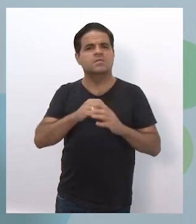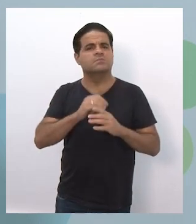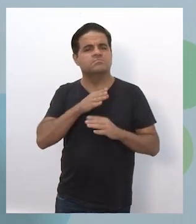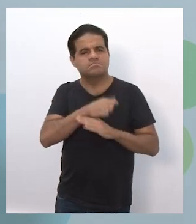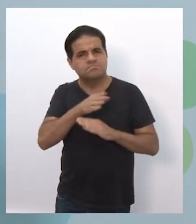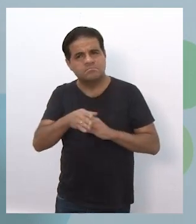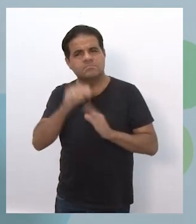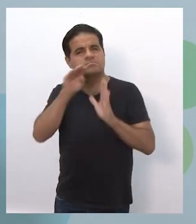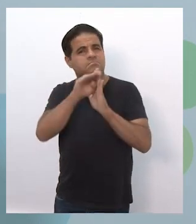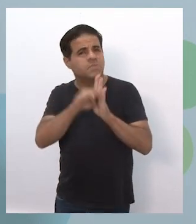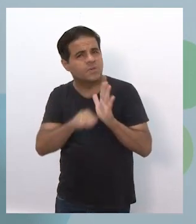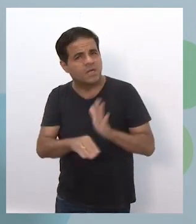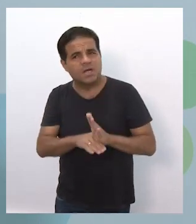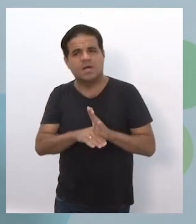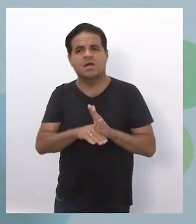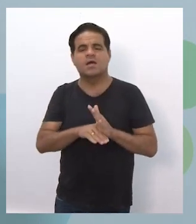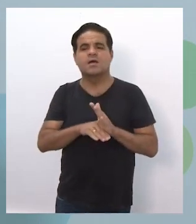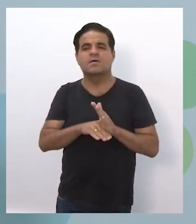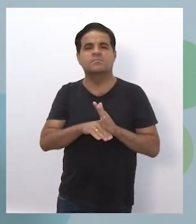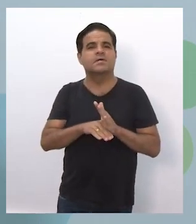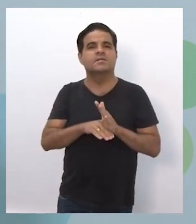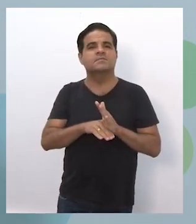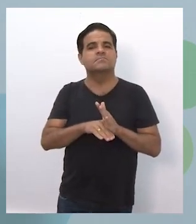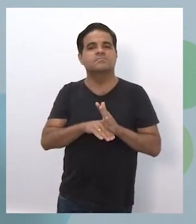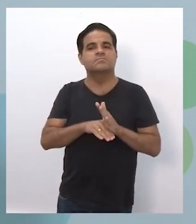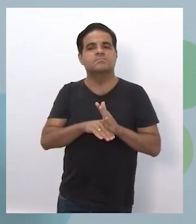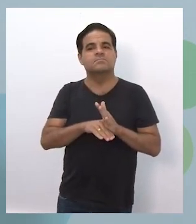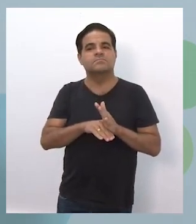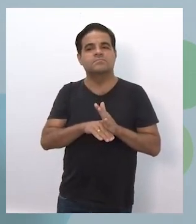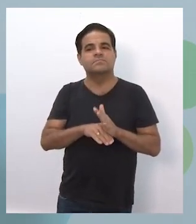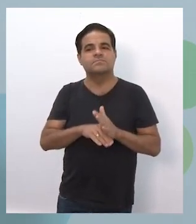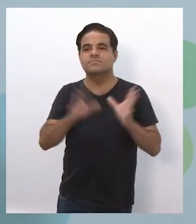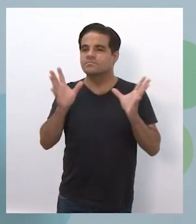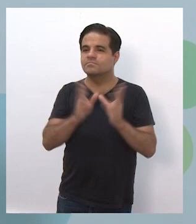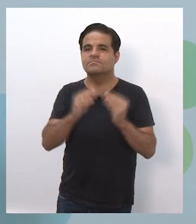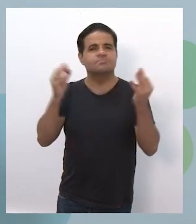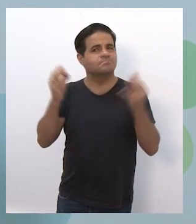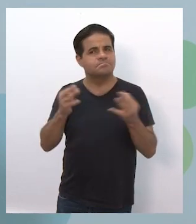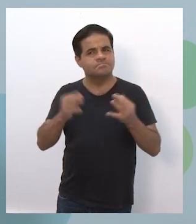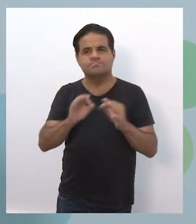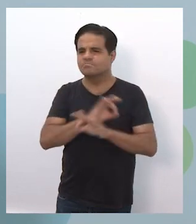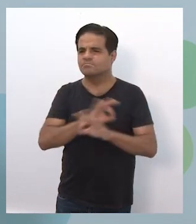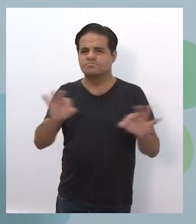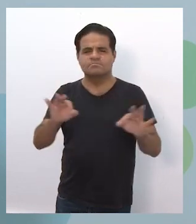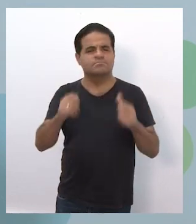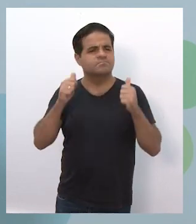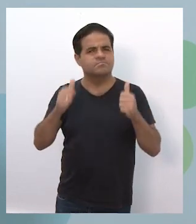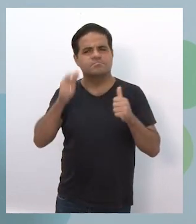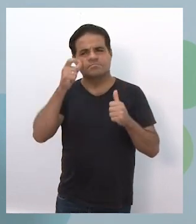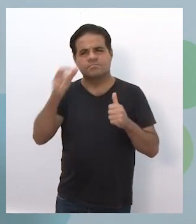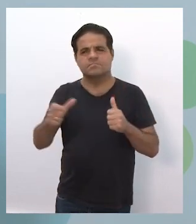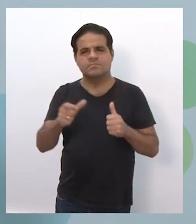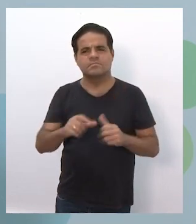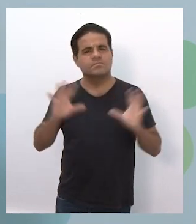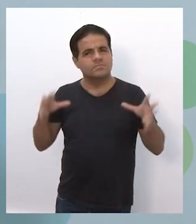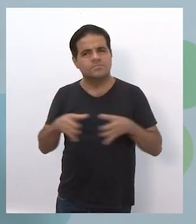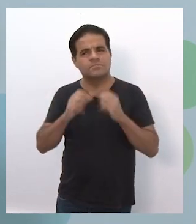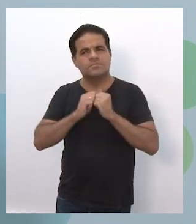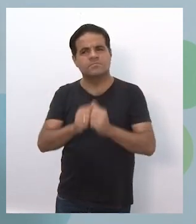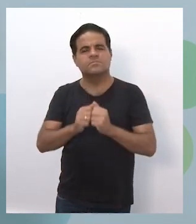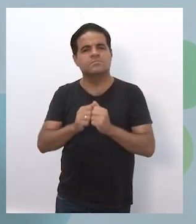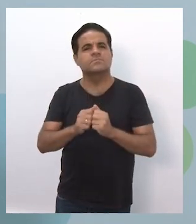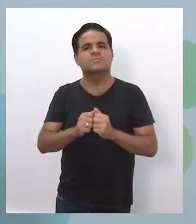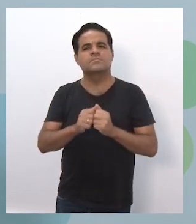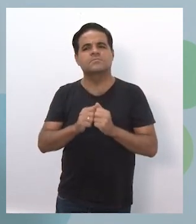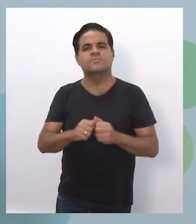os programas, né? E é isso, ficou perfeito, Rodrigo. Acho que ficou bem interessante esse conjunto, né, essa